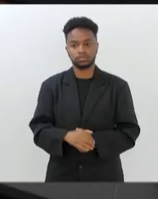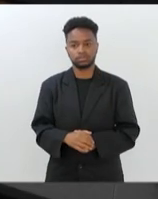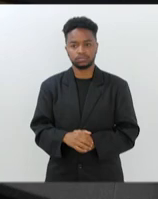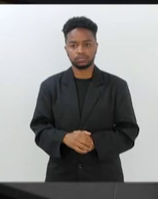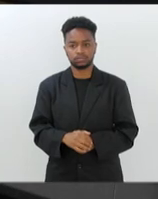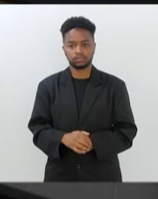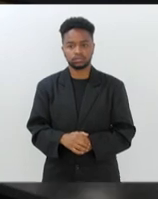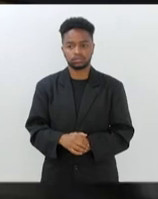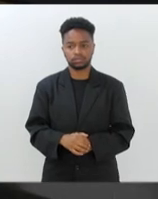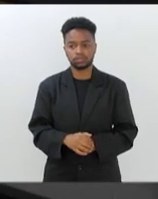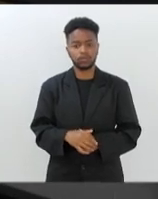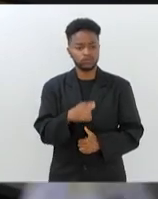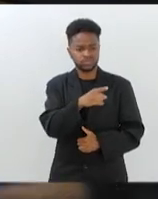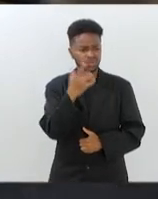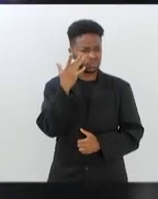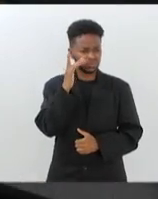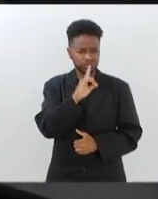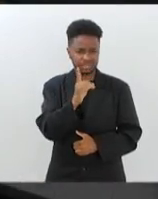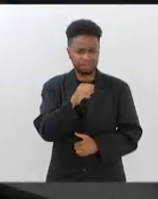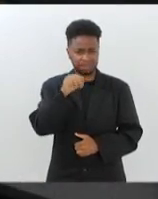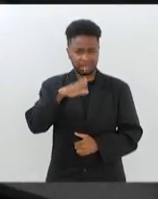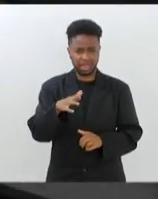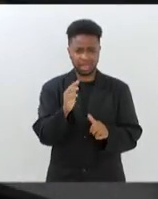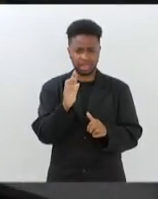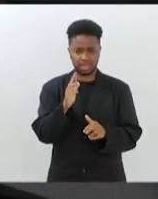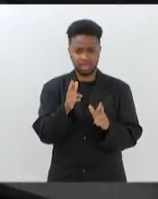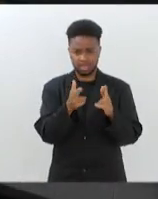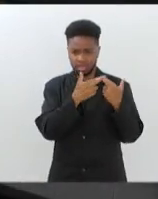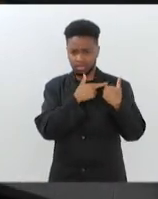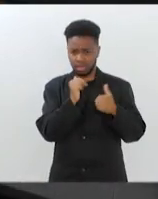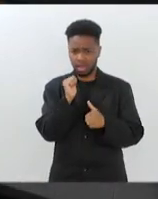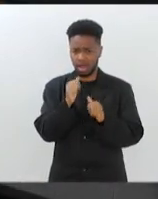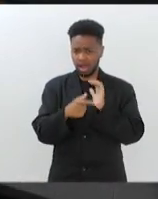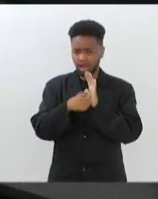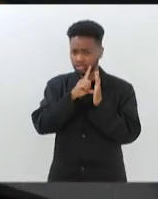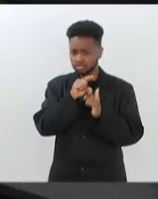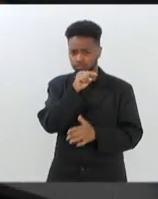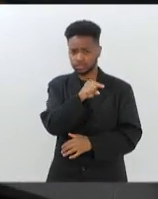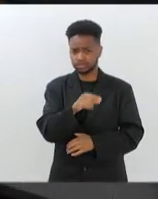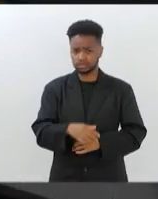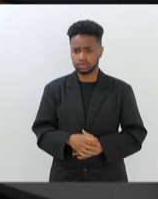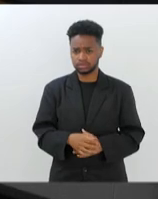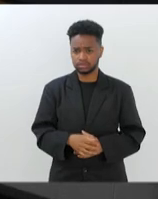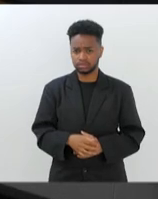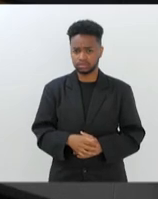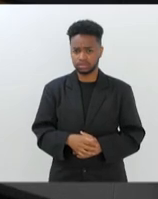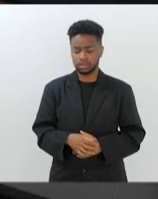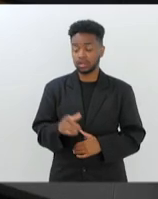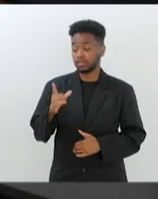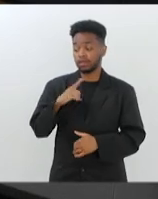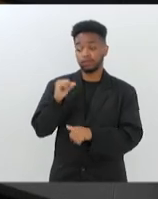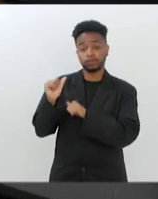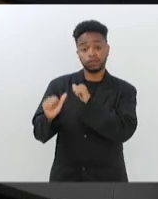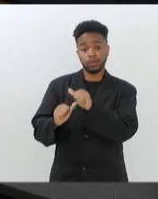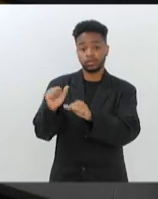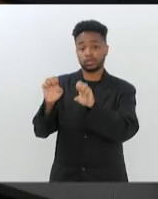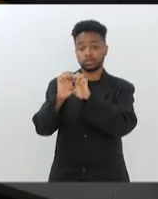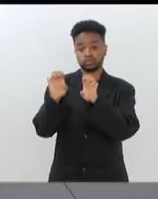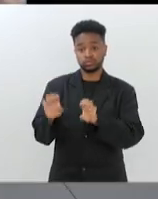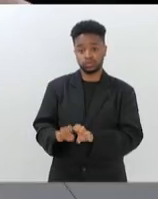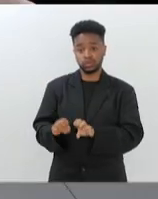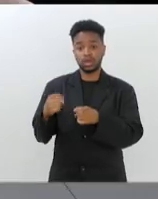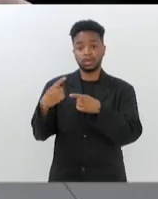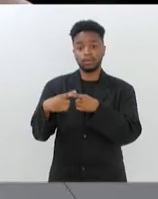presidente o senhor não sabe quem O antecedeu na responsabilidade quea senhoria tá incumbida agora Deputado houve uma reformulação na estrutura a